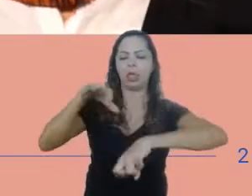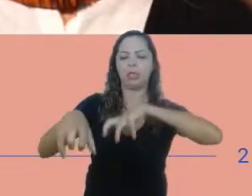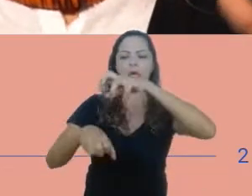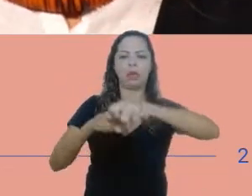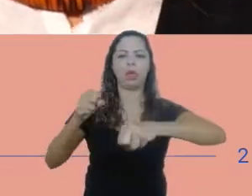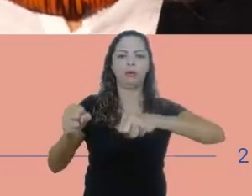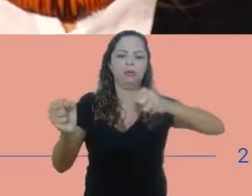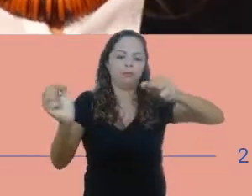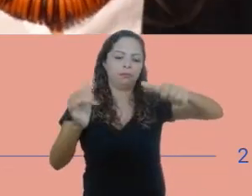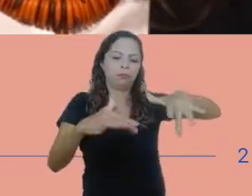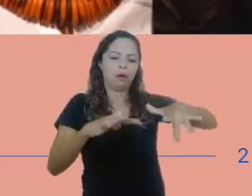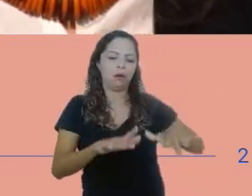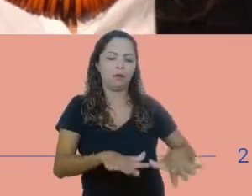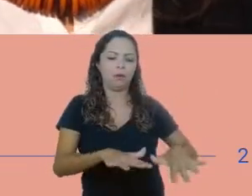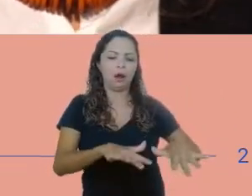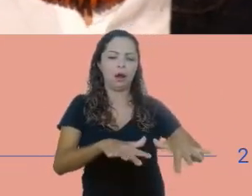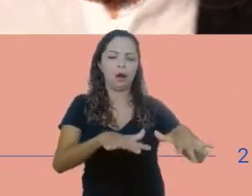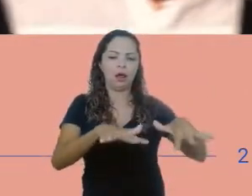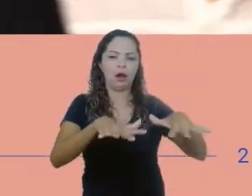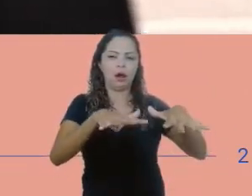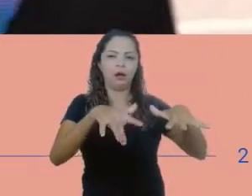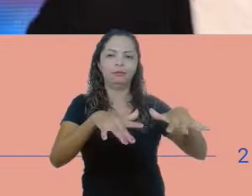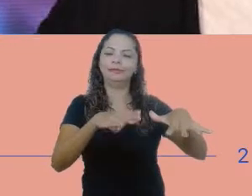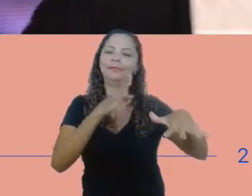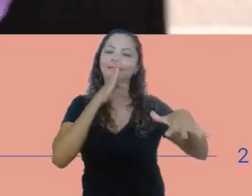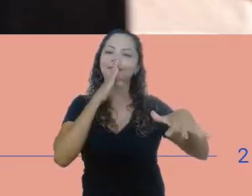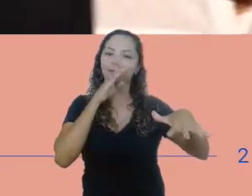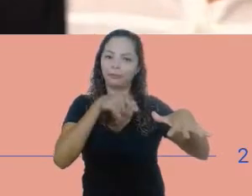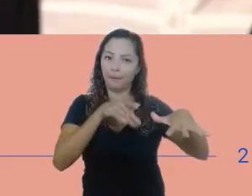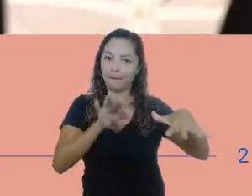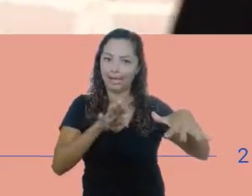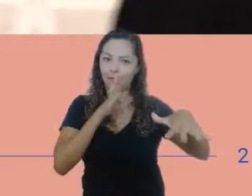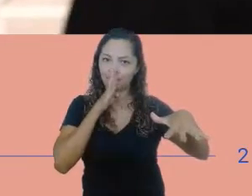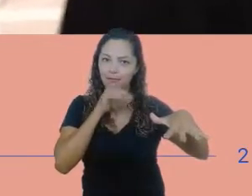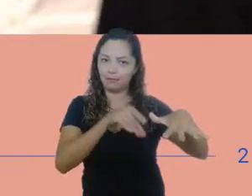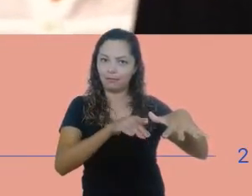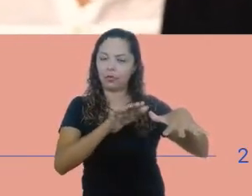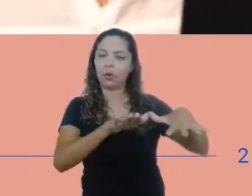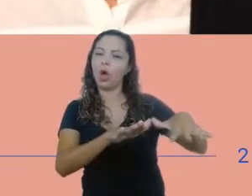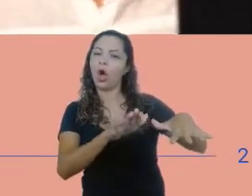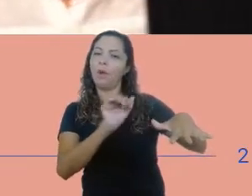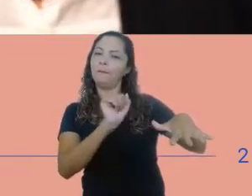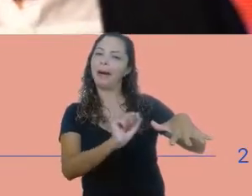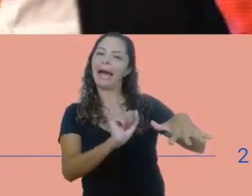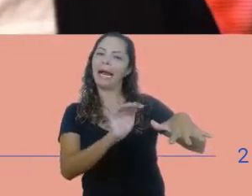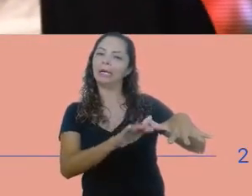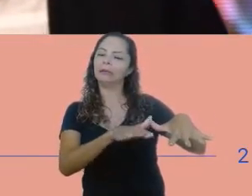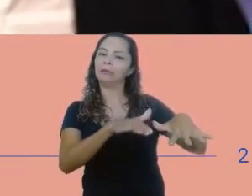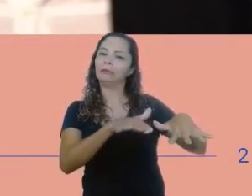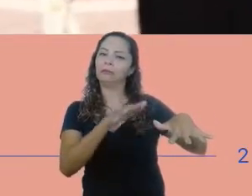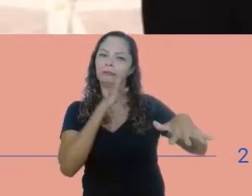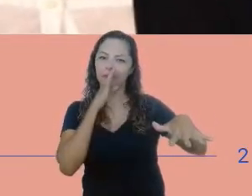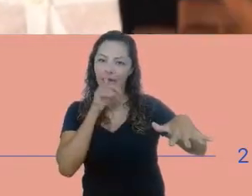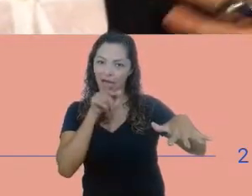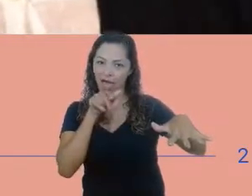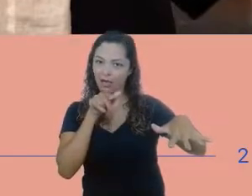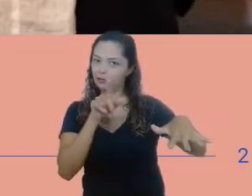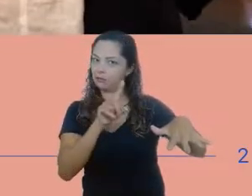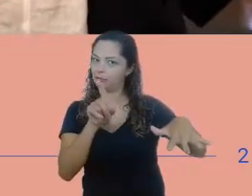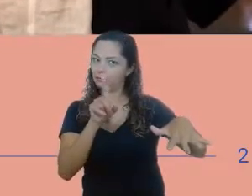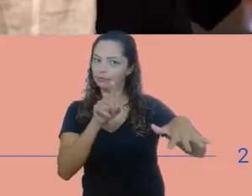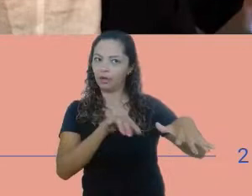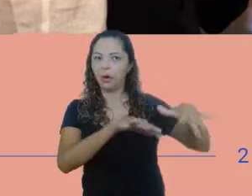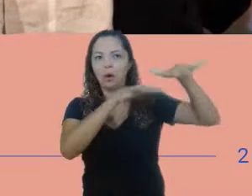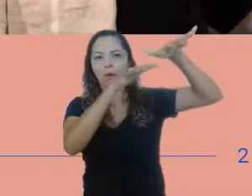agora será que ele fica ali paradinho mesmo não é bem assim então a gente viu aí o acidente que trouxe um